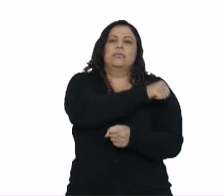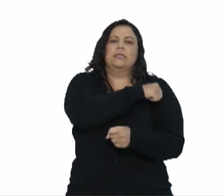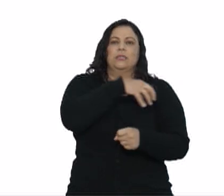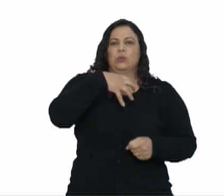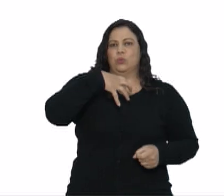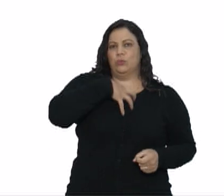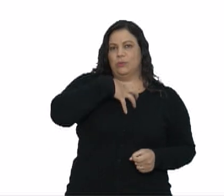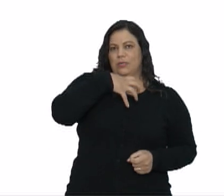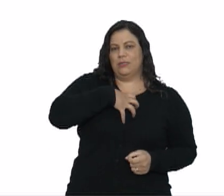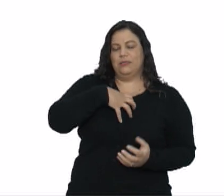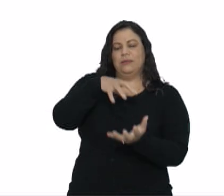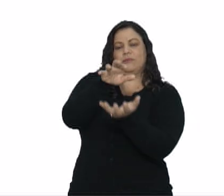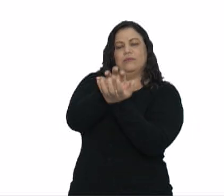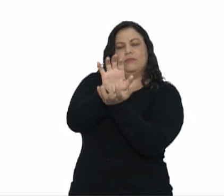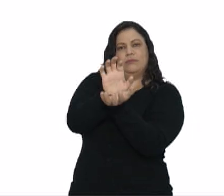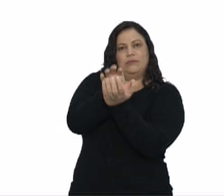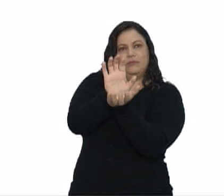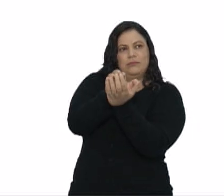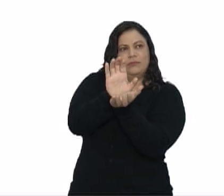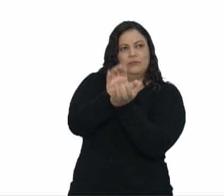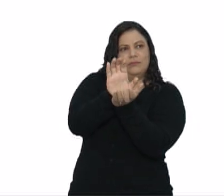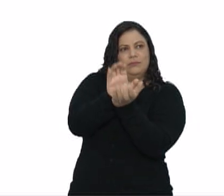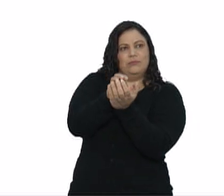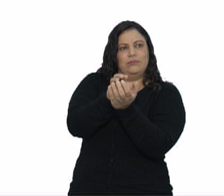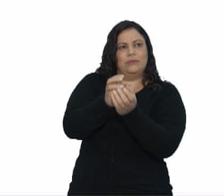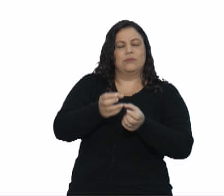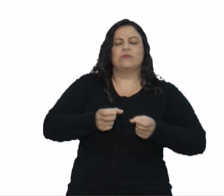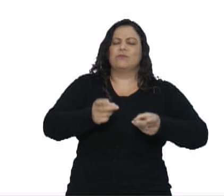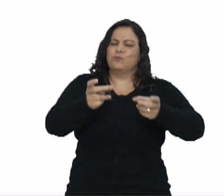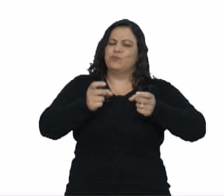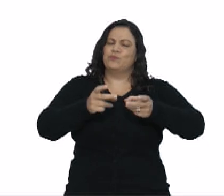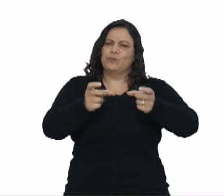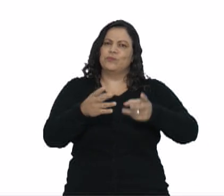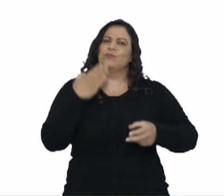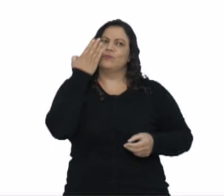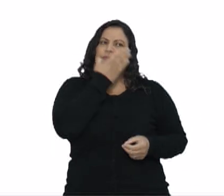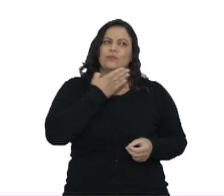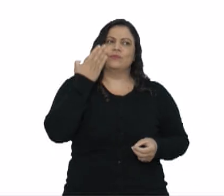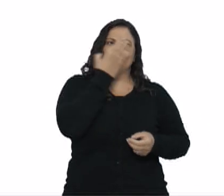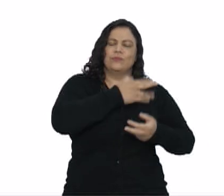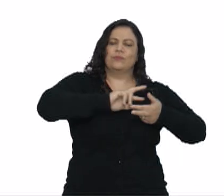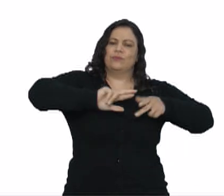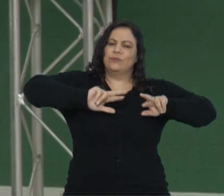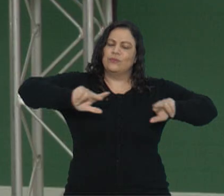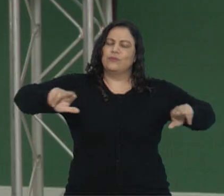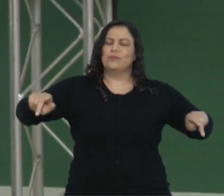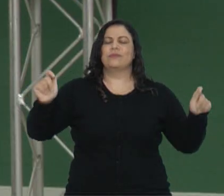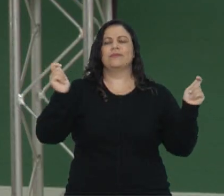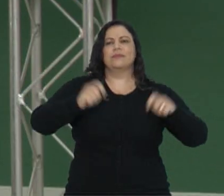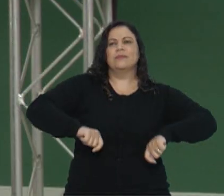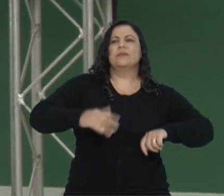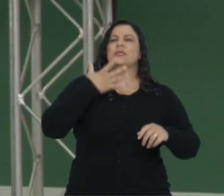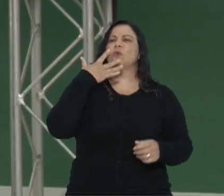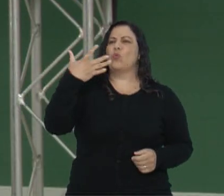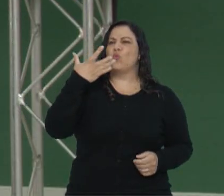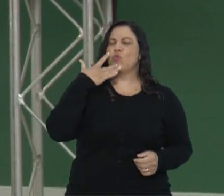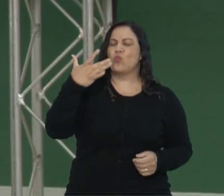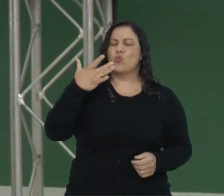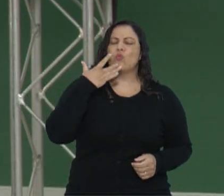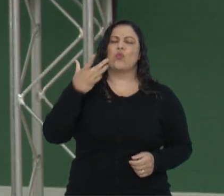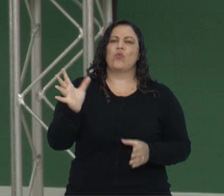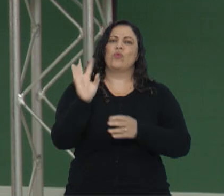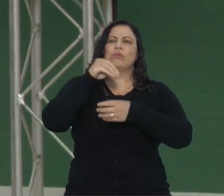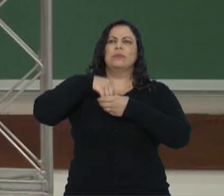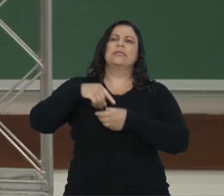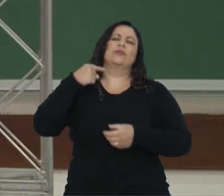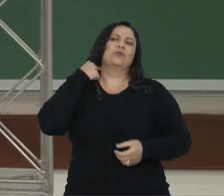Bahia e Pernambuco, enriquecidas pelo comércio do açúcar e pela mineração, o comércio do ouro, das Minas Gerais, né?